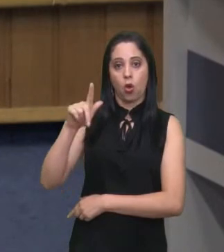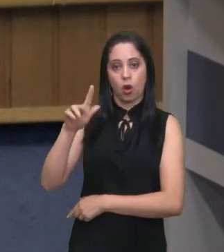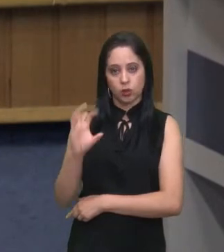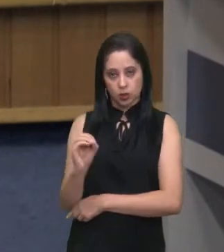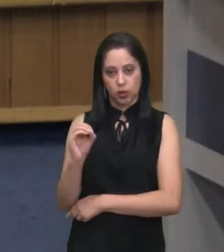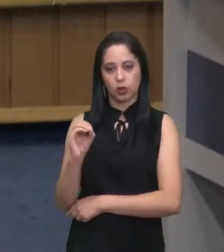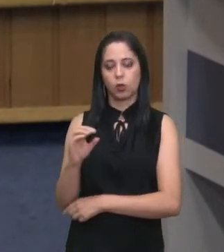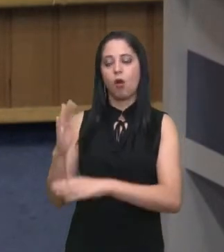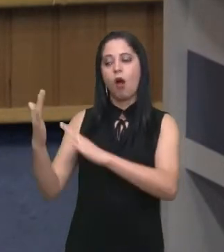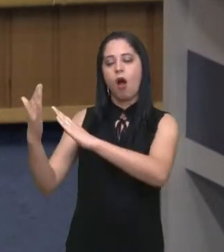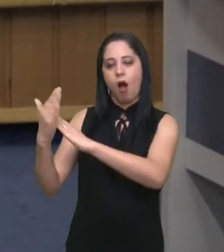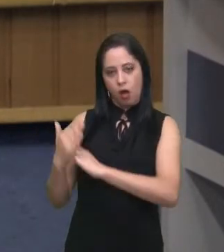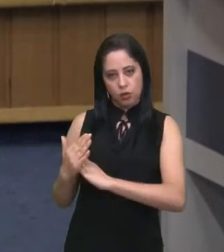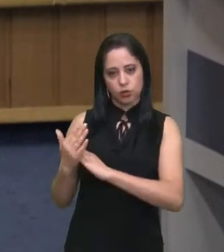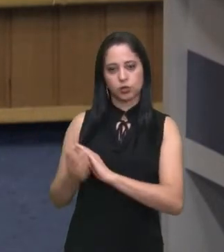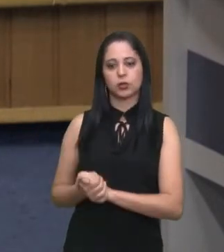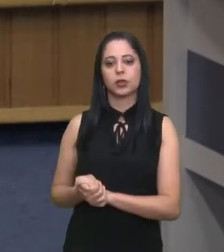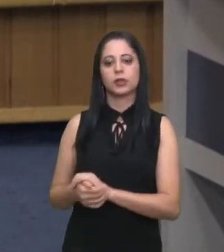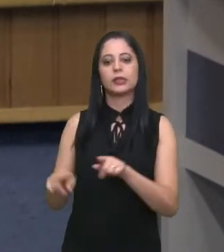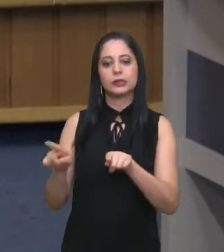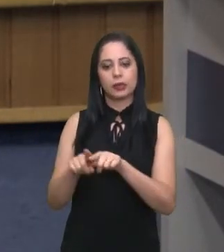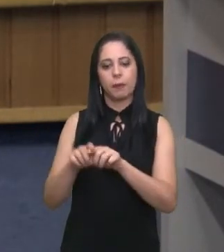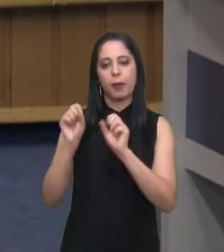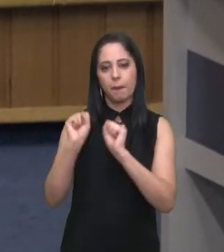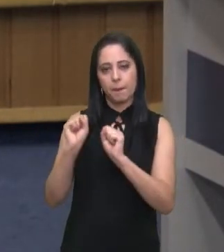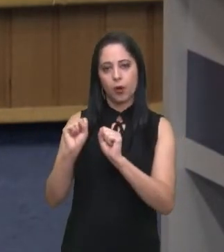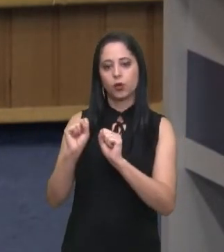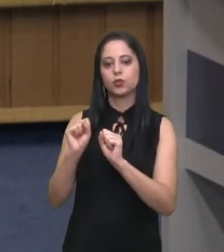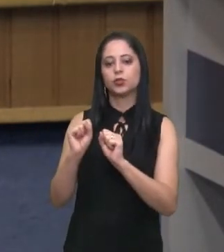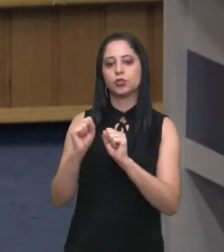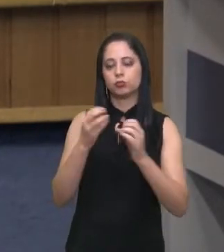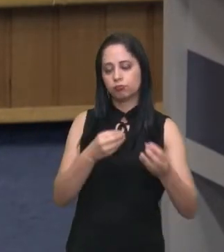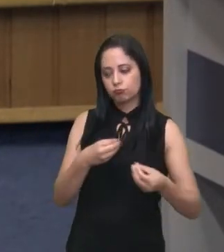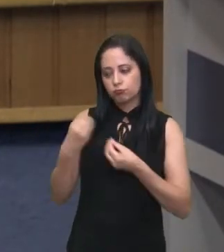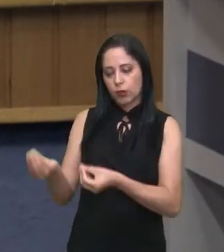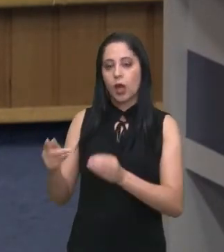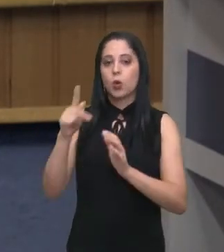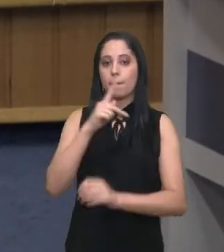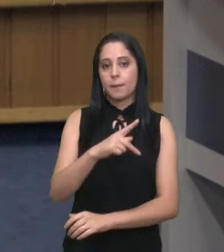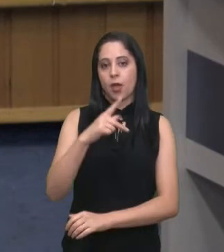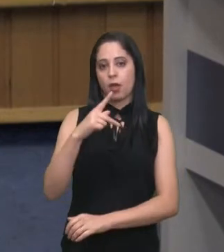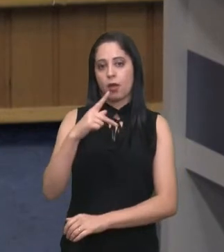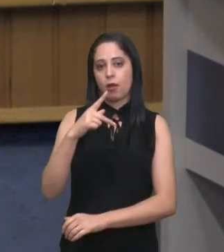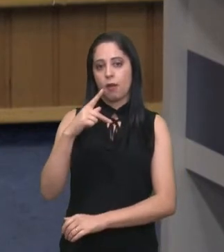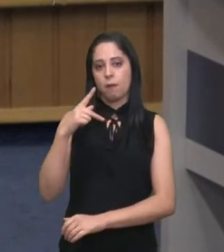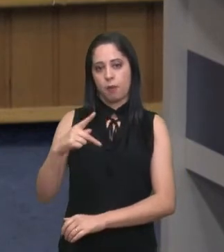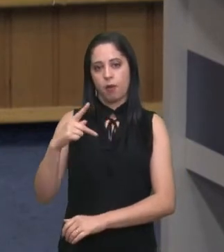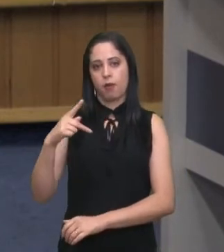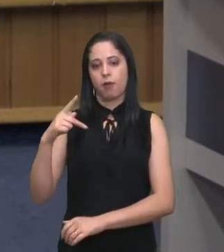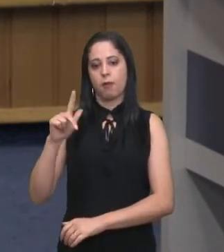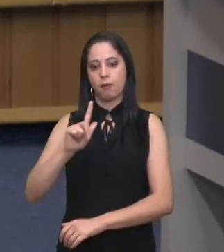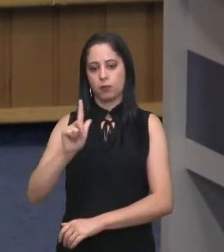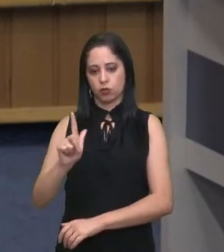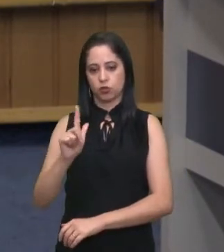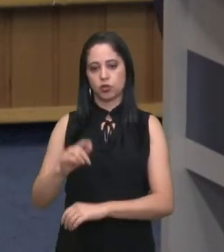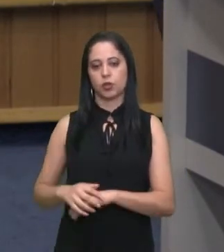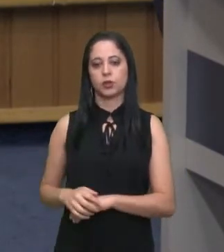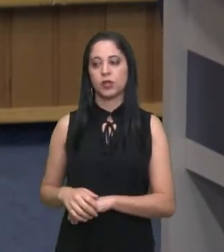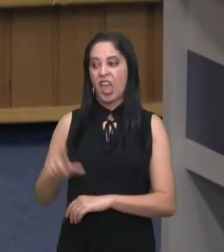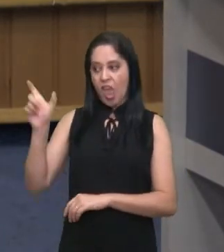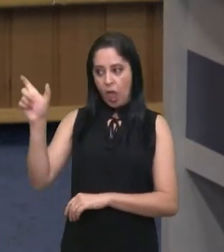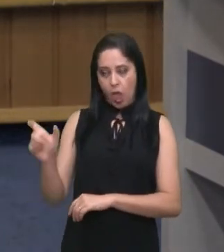final de gestão, mas também que possa ser encaminhado para o seu plano de governo, porque ele já está levando muito a sério, está com plano de